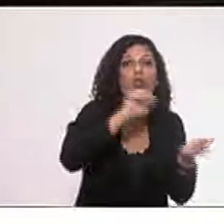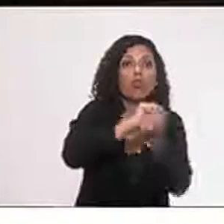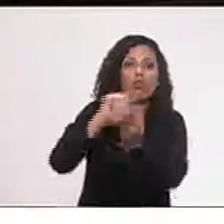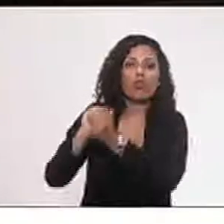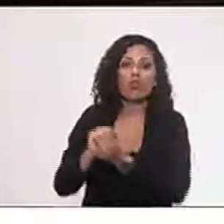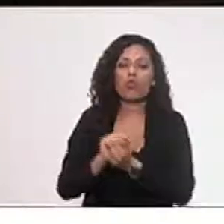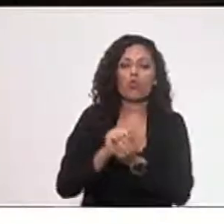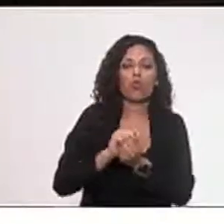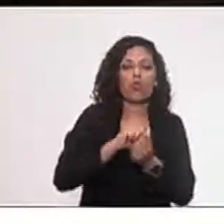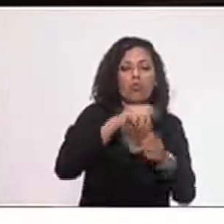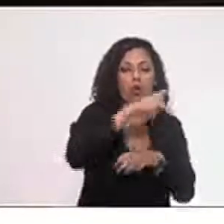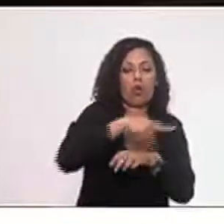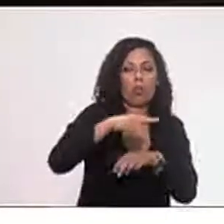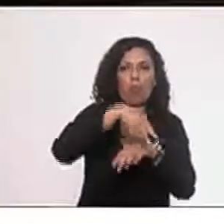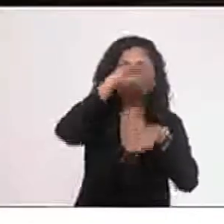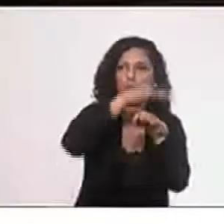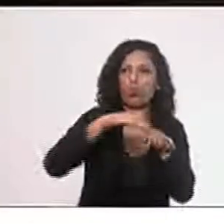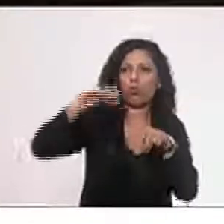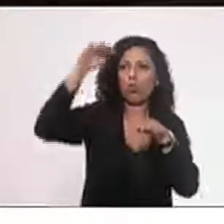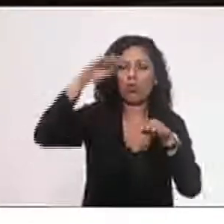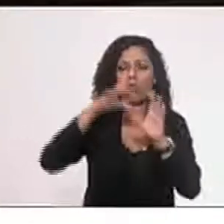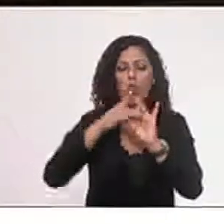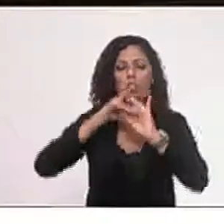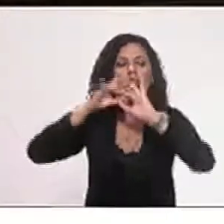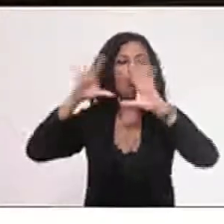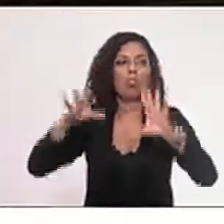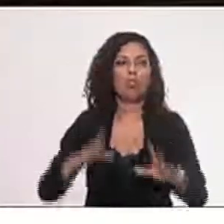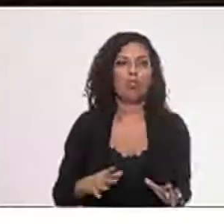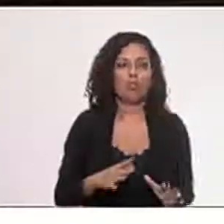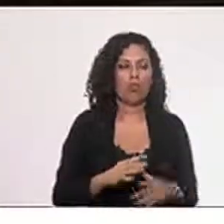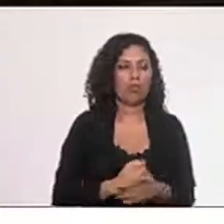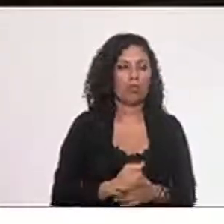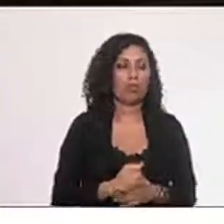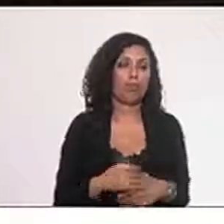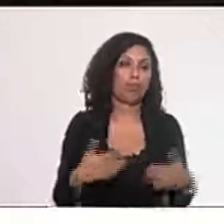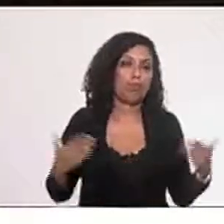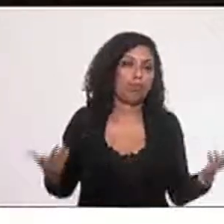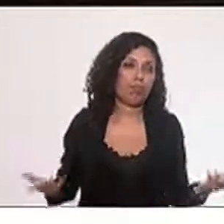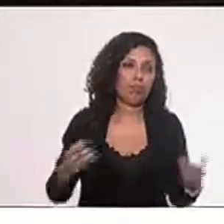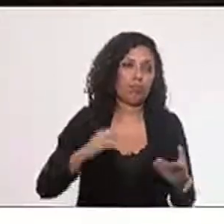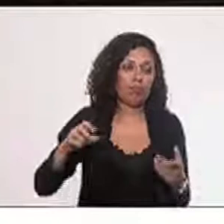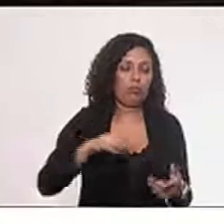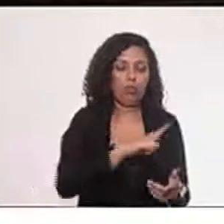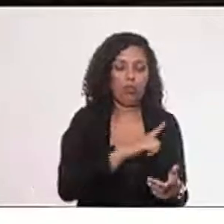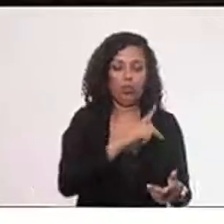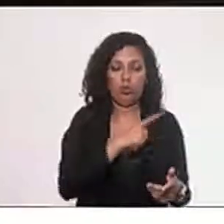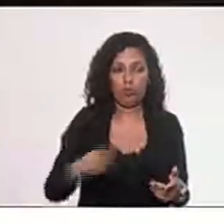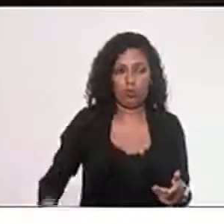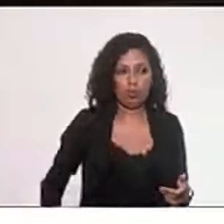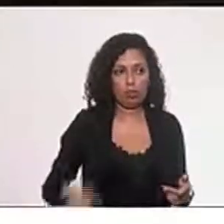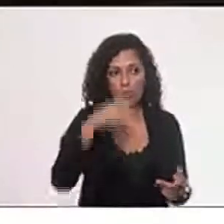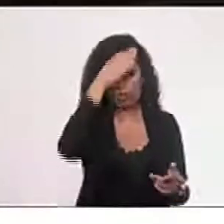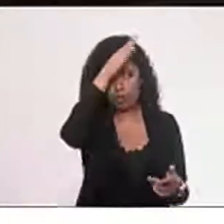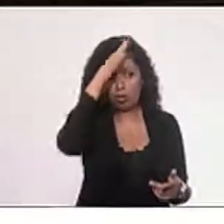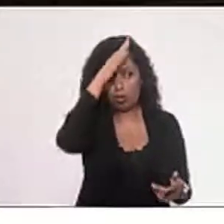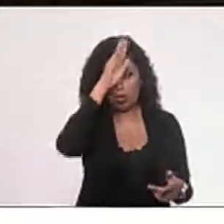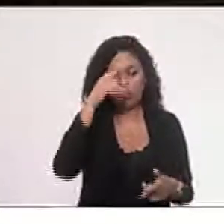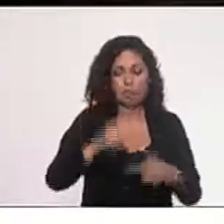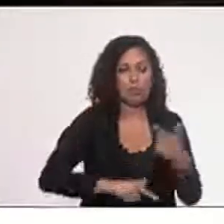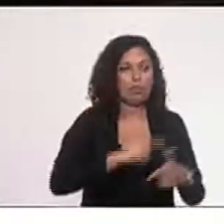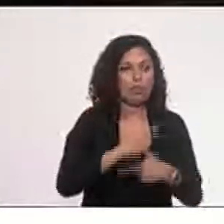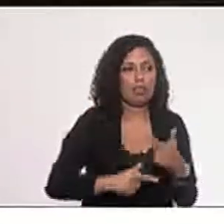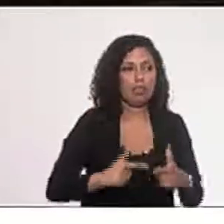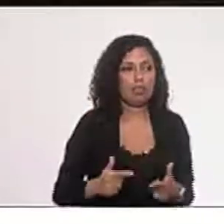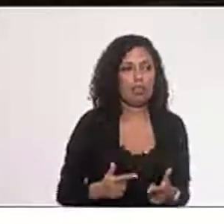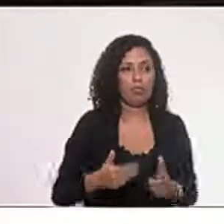país soberano altivo independente portanto se o governo funcionário trabalha com a perspectiva de